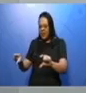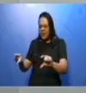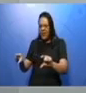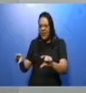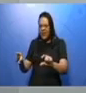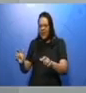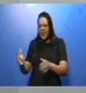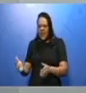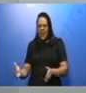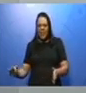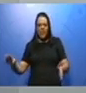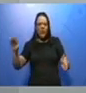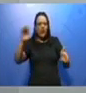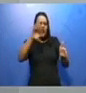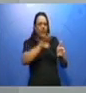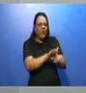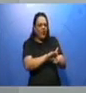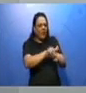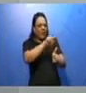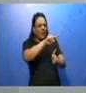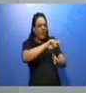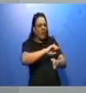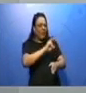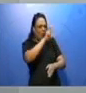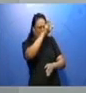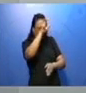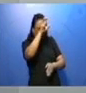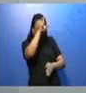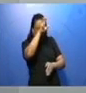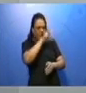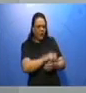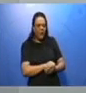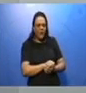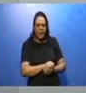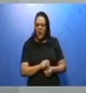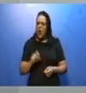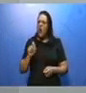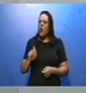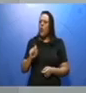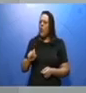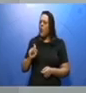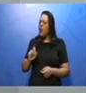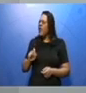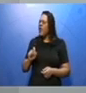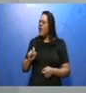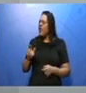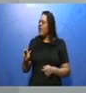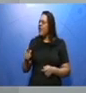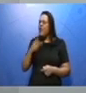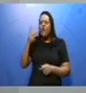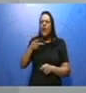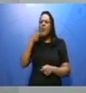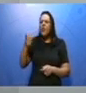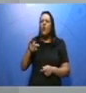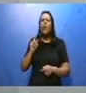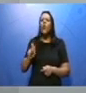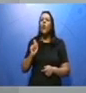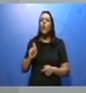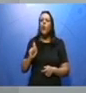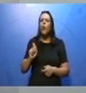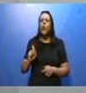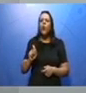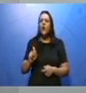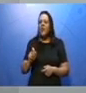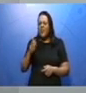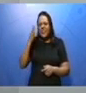ele chega lá. E a hora que ele chega, que frase vocês acham que ele disse? Será que ele foi tão poético quanto quando ele foi a Machu Picchu? Sabe o que